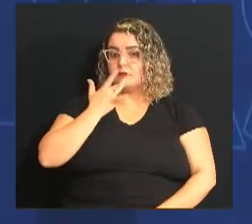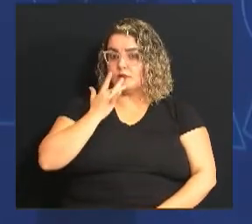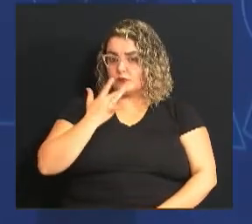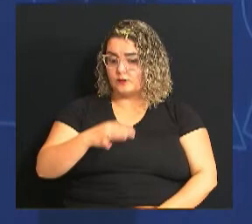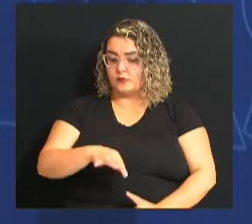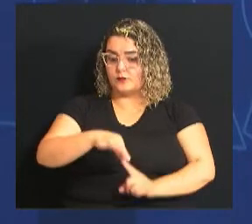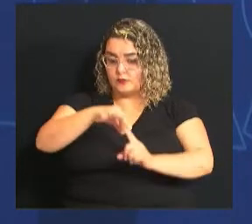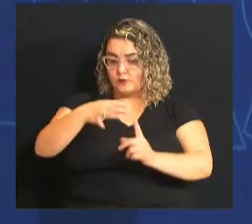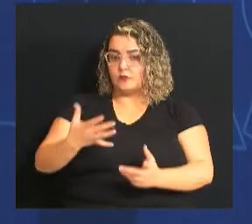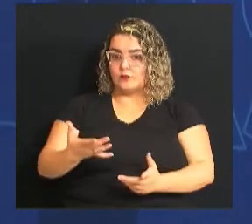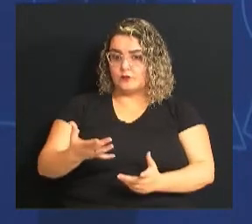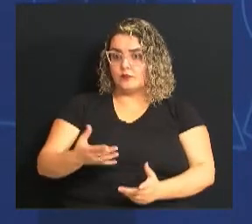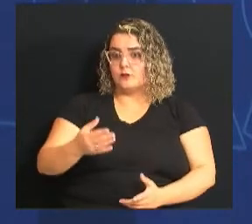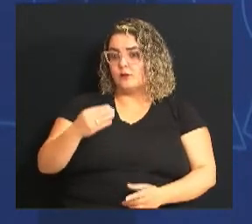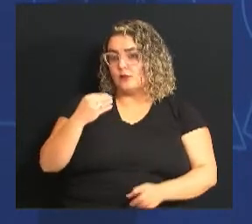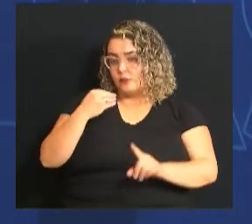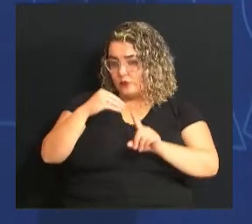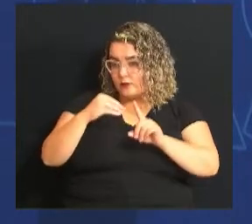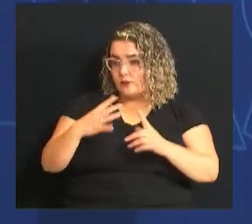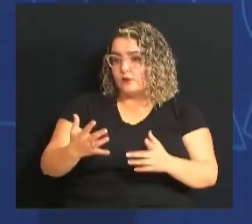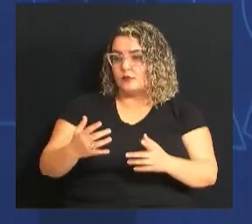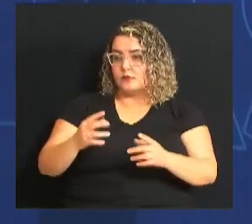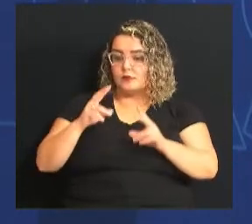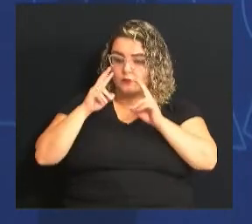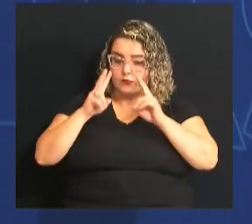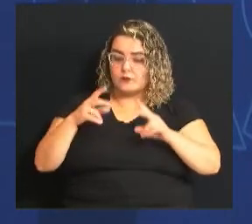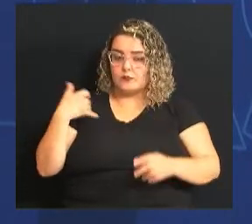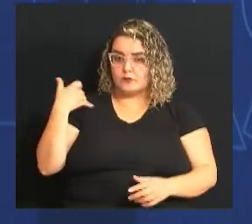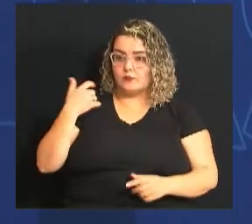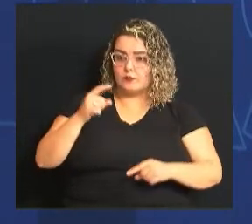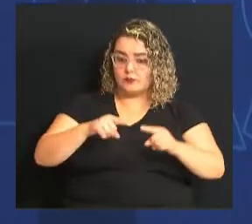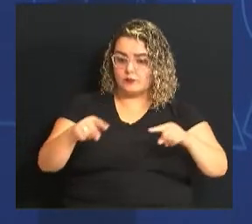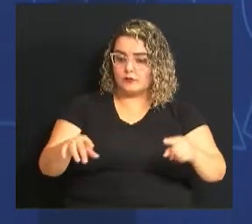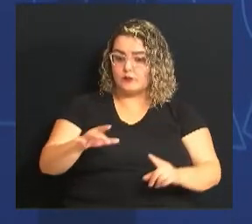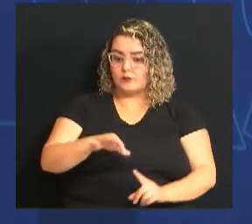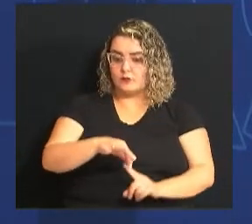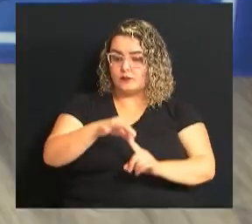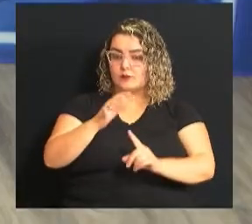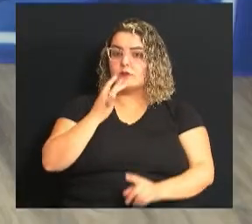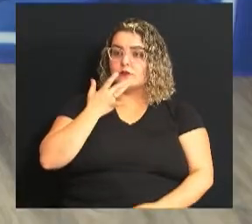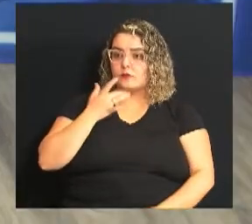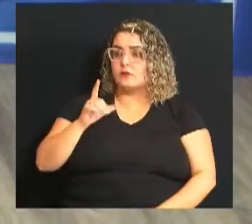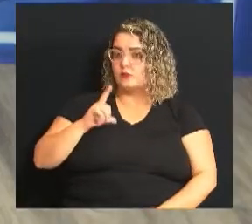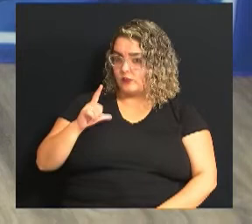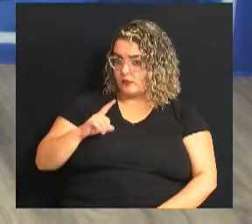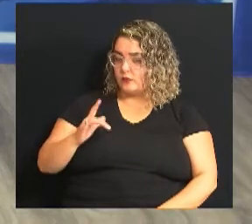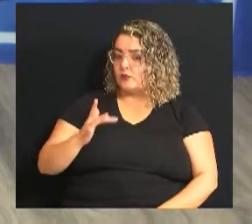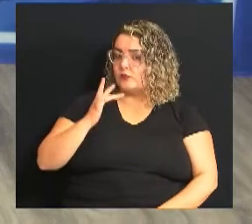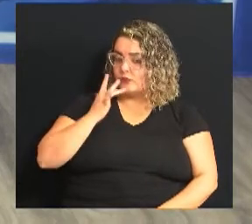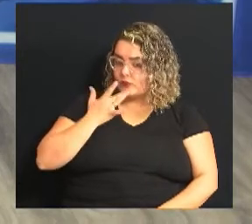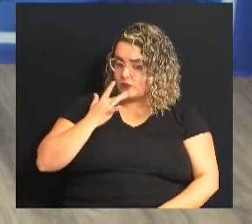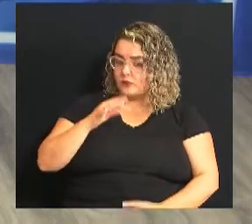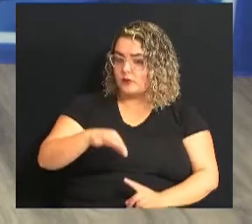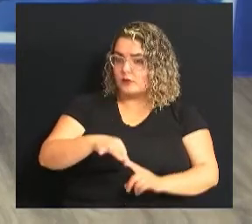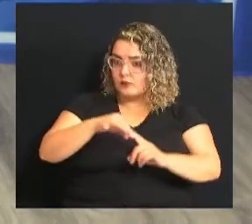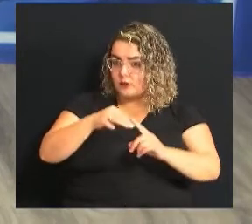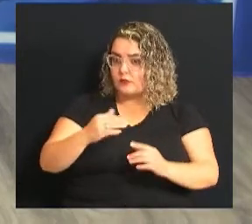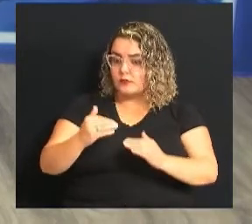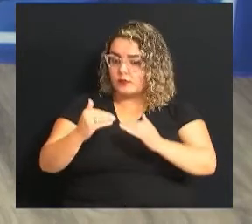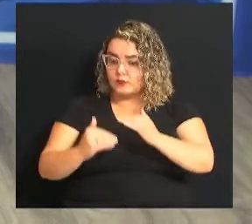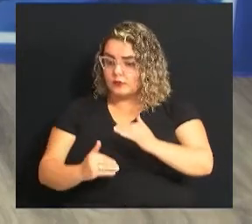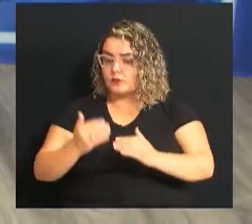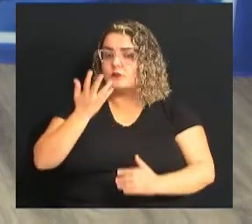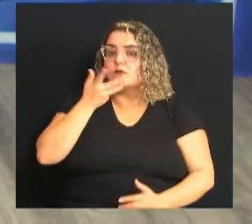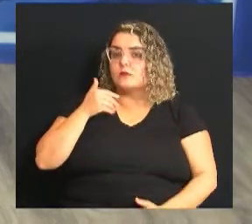foi vendo, né? De acordo com as faixas etárias, a gente sempre teve prioridade. Será que a gente tem essa prioridade também para os mais novos ou neste